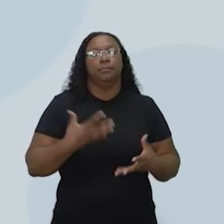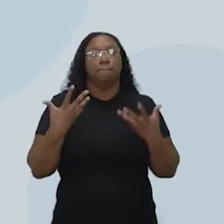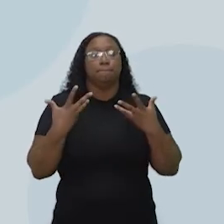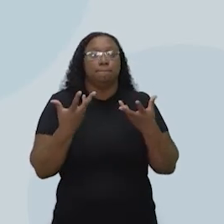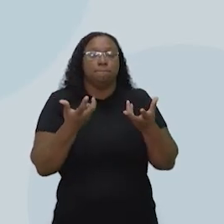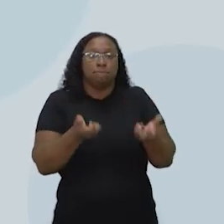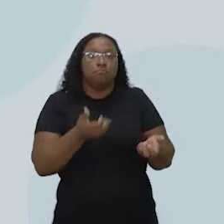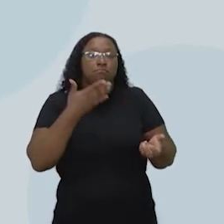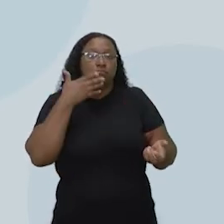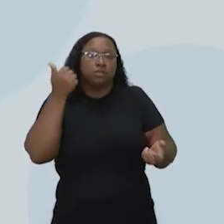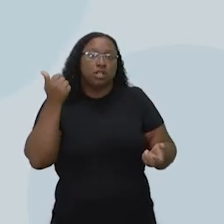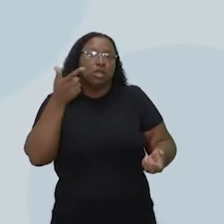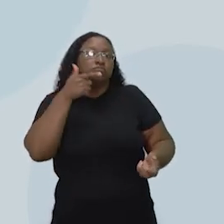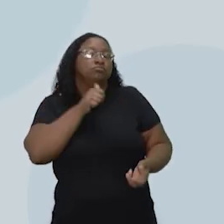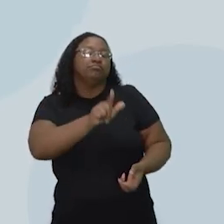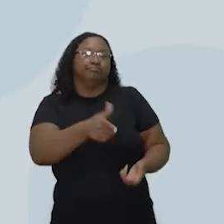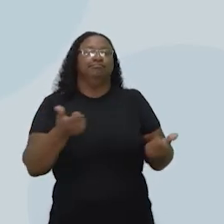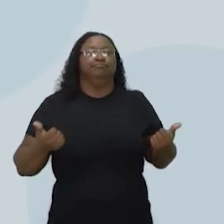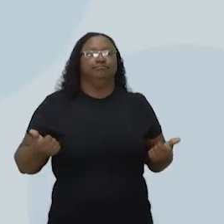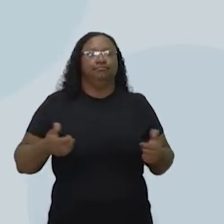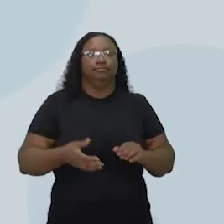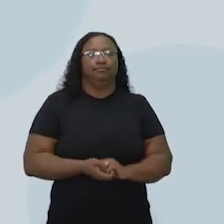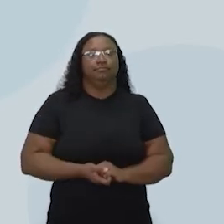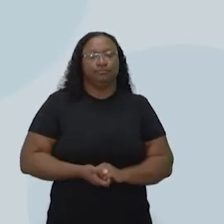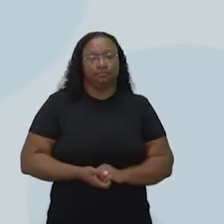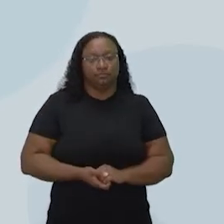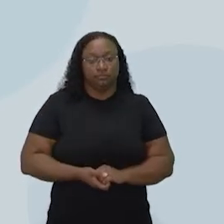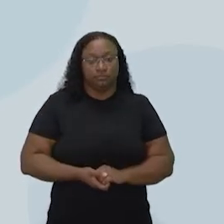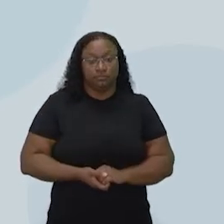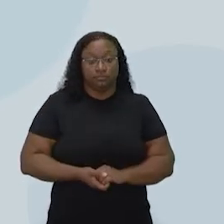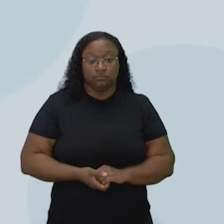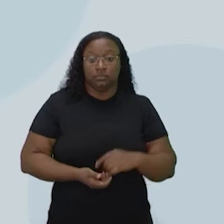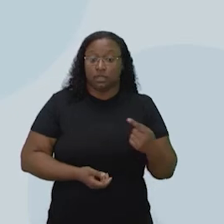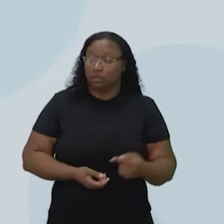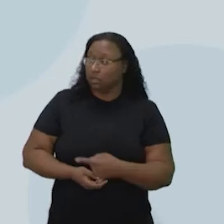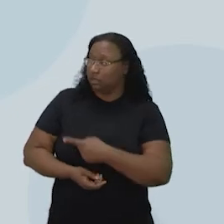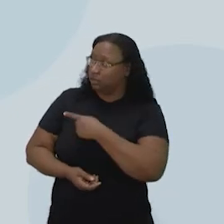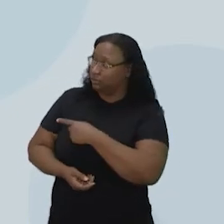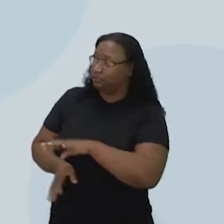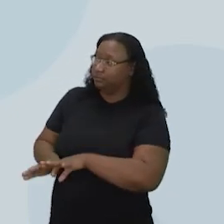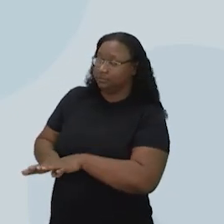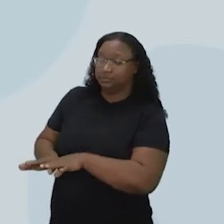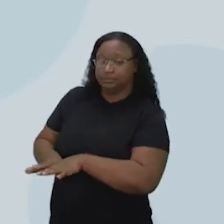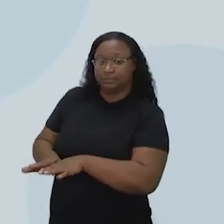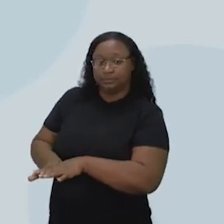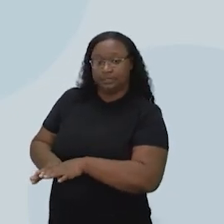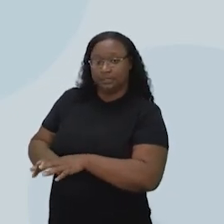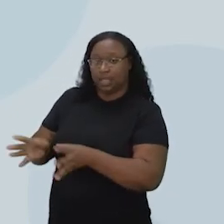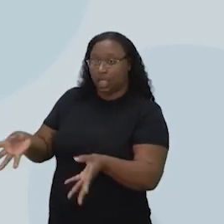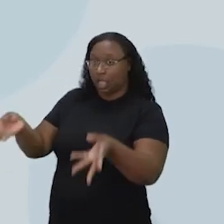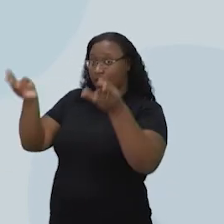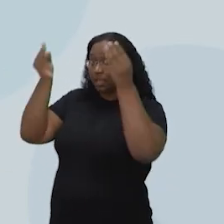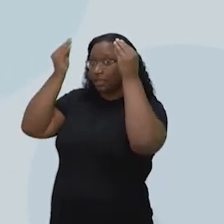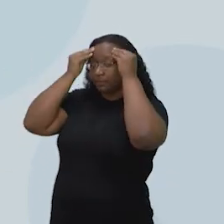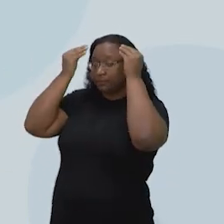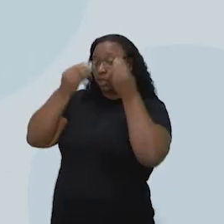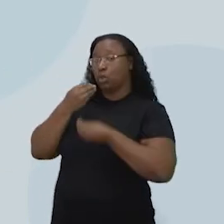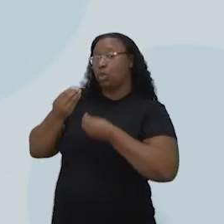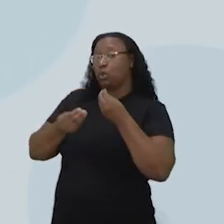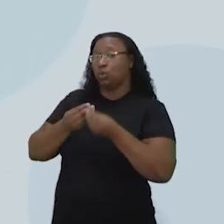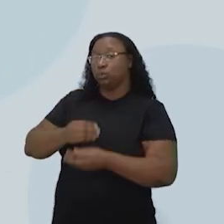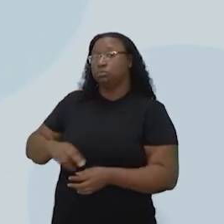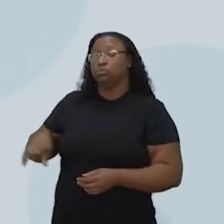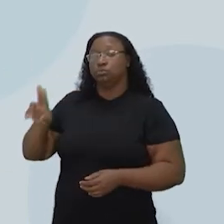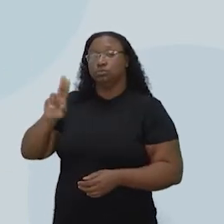o processo e ter mais eficiência. Aqui também é mais um esqueminha para vocês gravarem como é que funciona essa questão aí